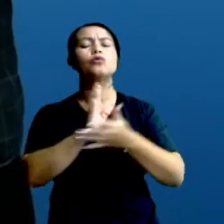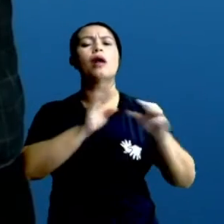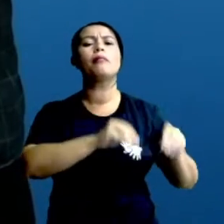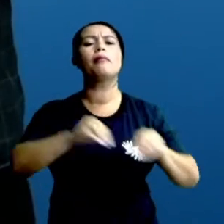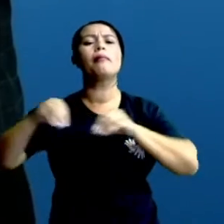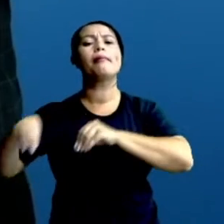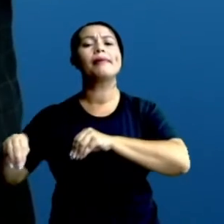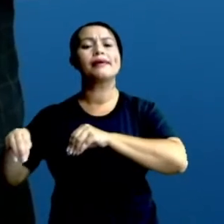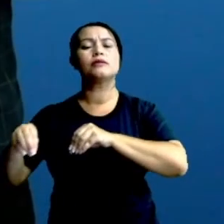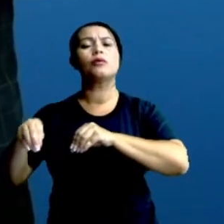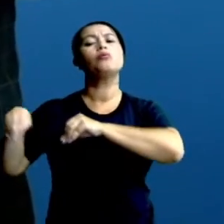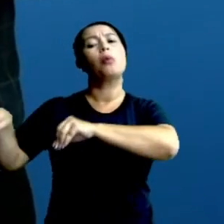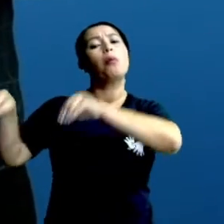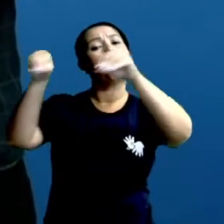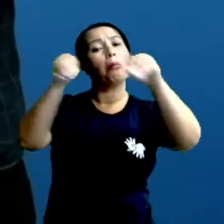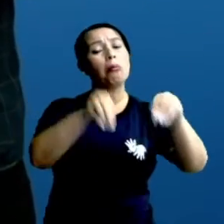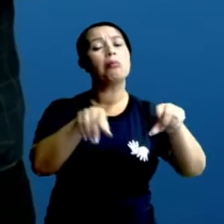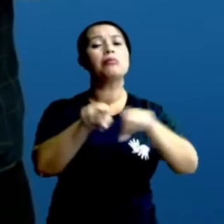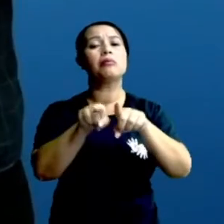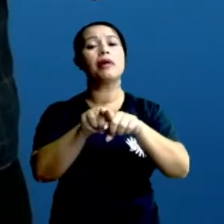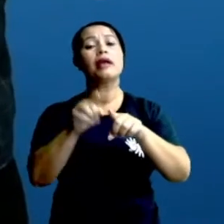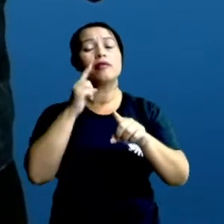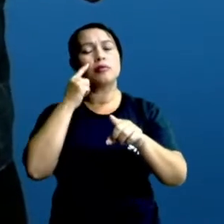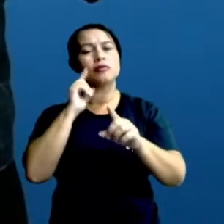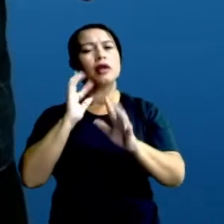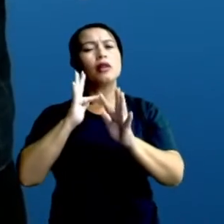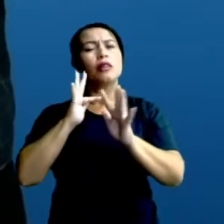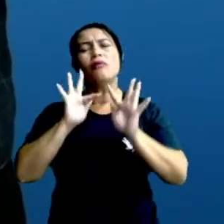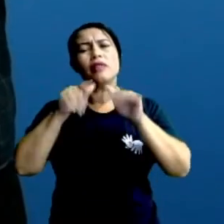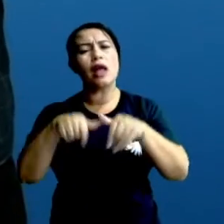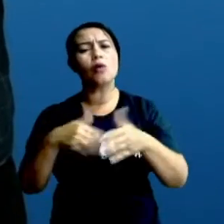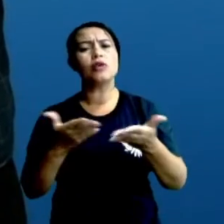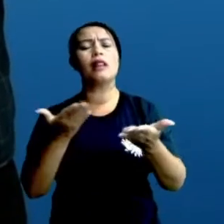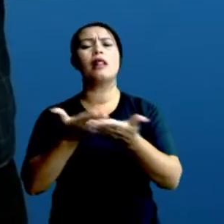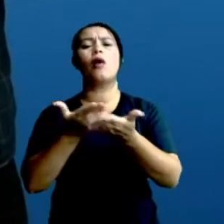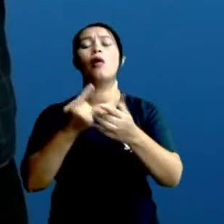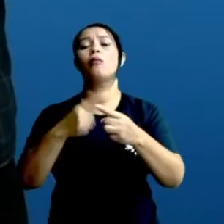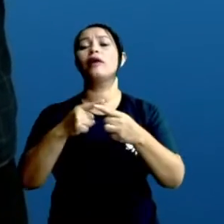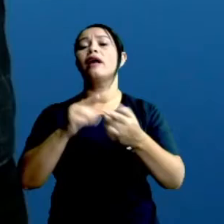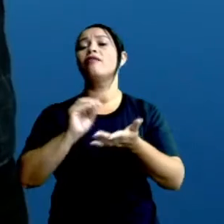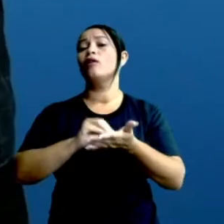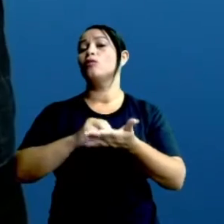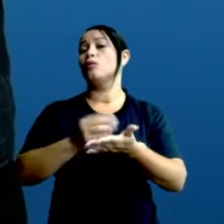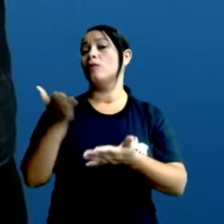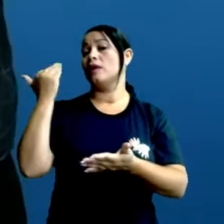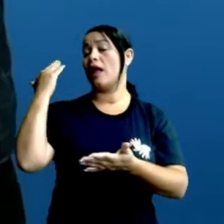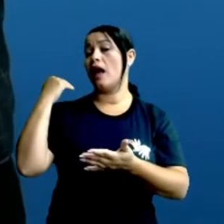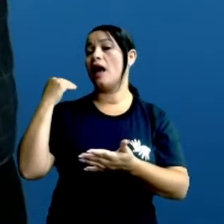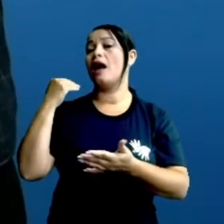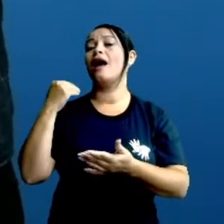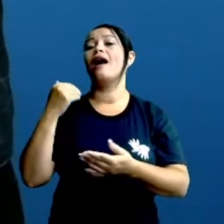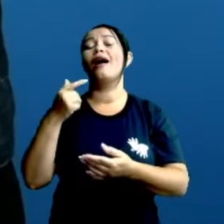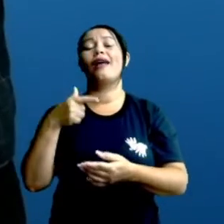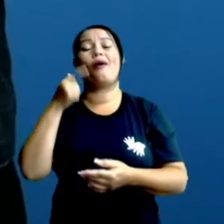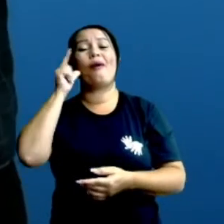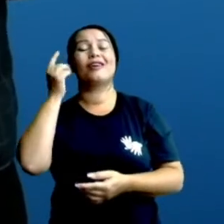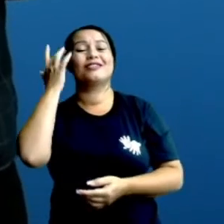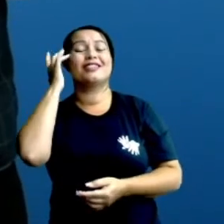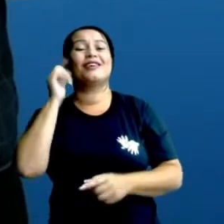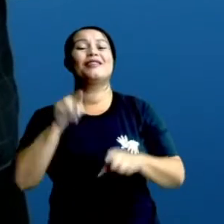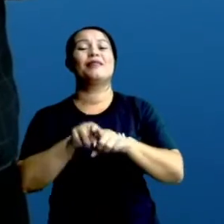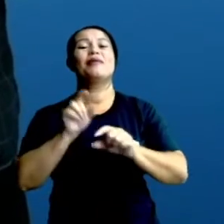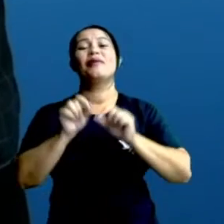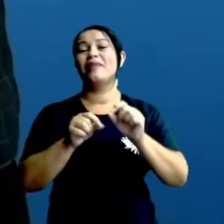migrações, que é exatamente a parte que a gente vai ver no final dessa aula, porque ficou pendente, né, na gravação anterior, uma vez que eu me empolguei demais,